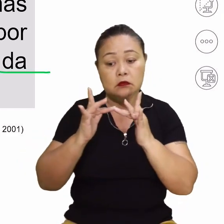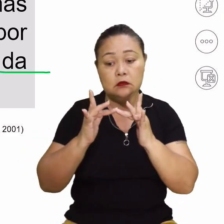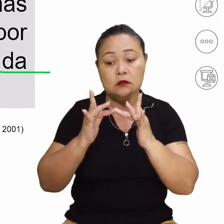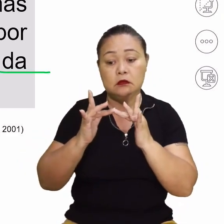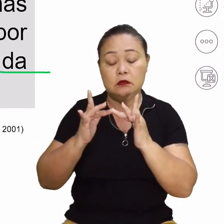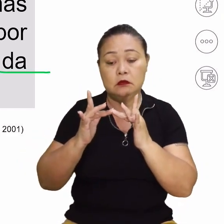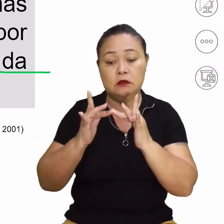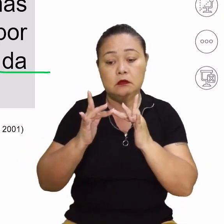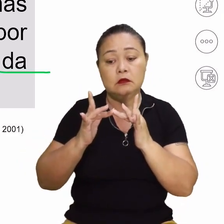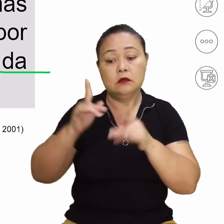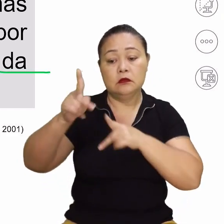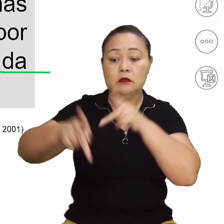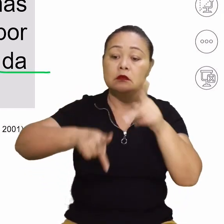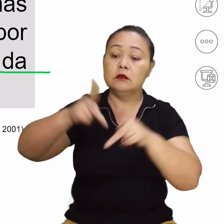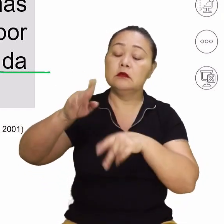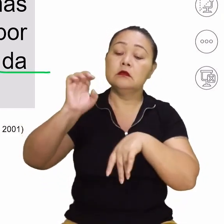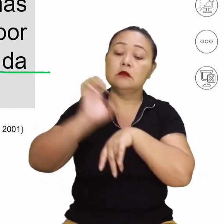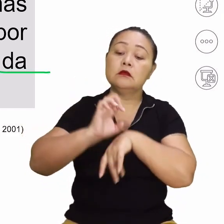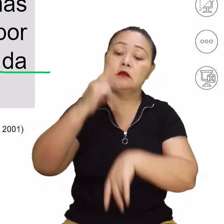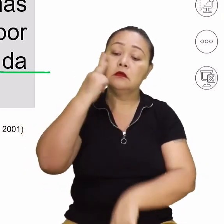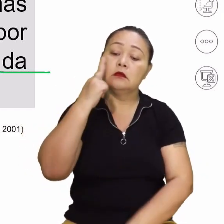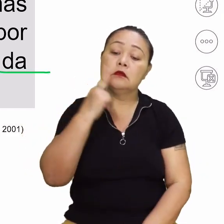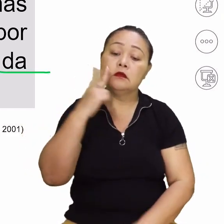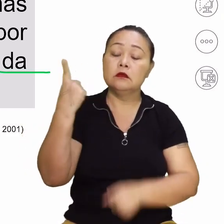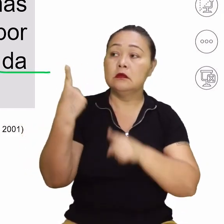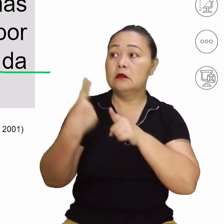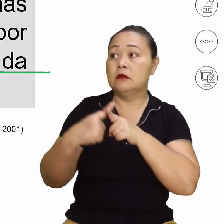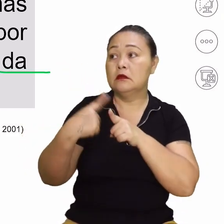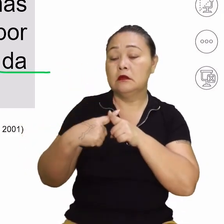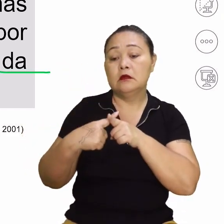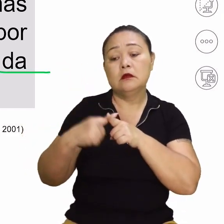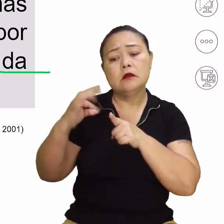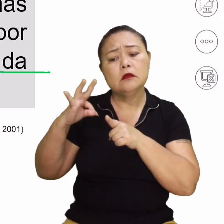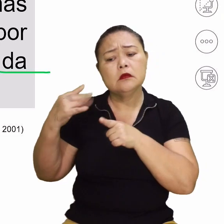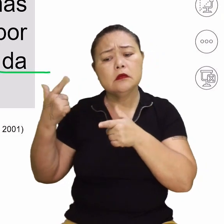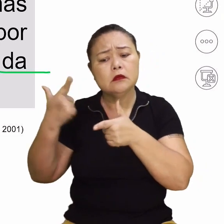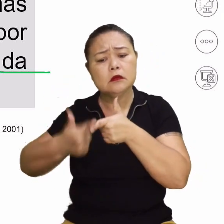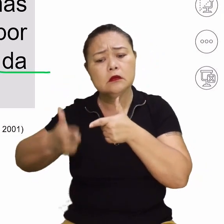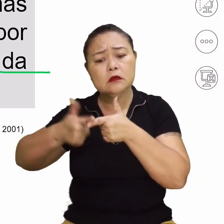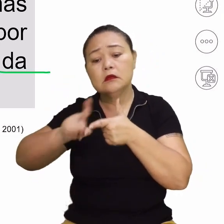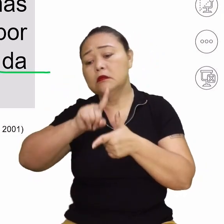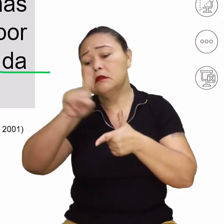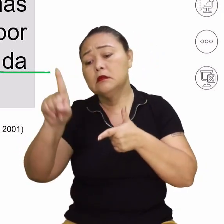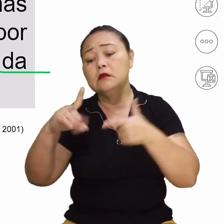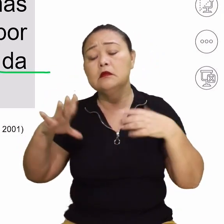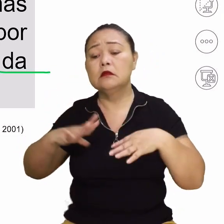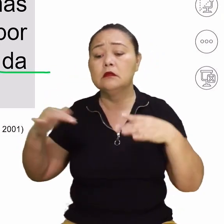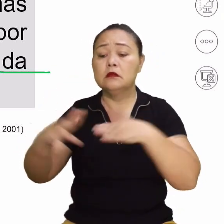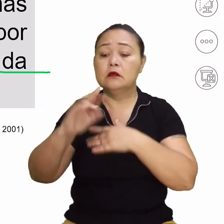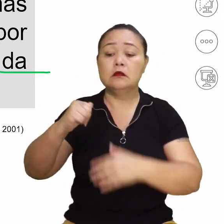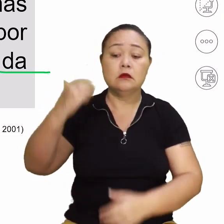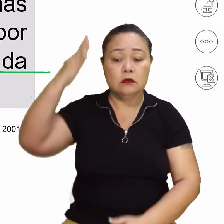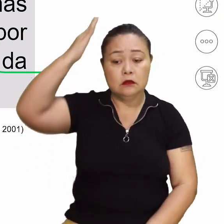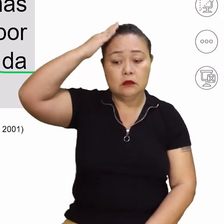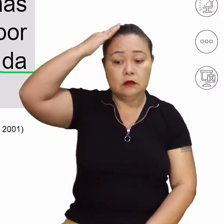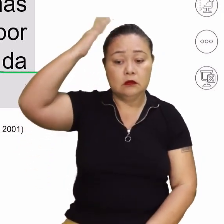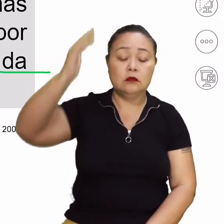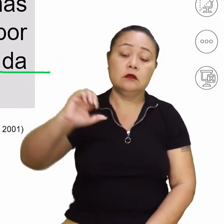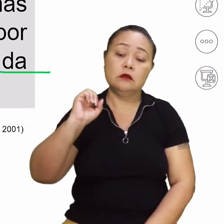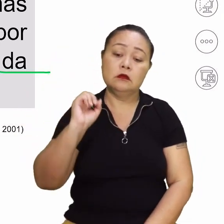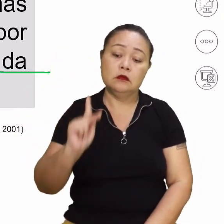com o povo de Rondônia porque eles vão resolver tudo que eles precisam lá na cidade de ji-paraná